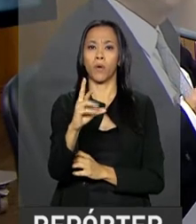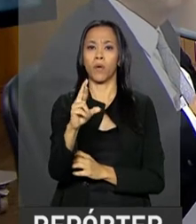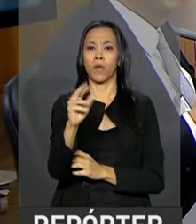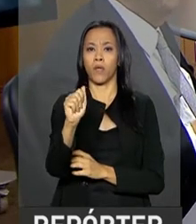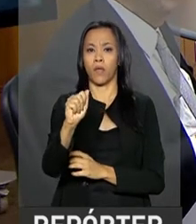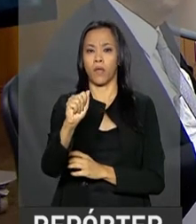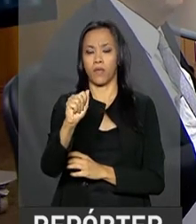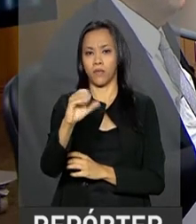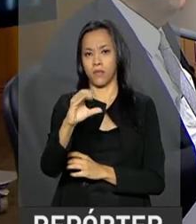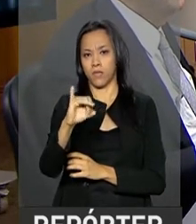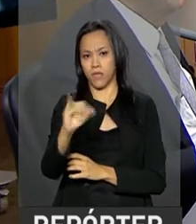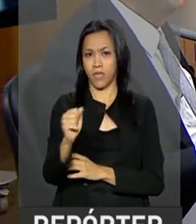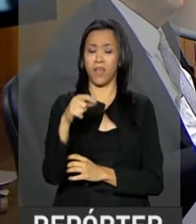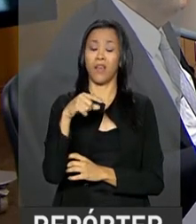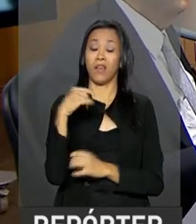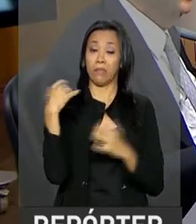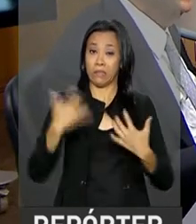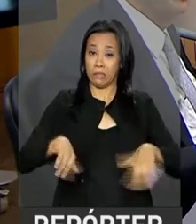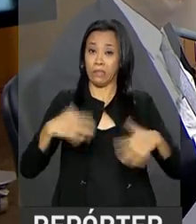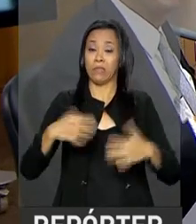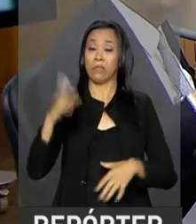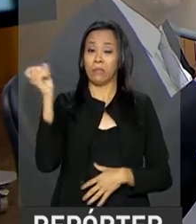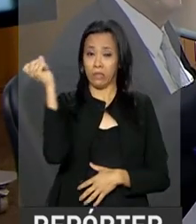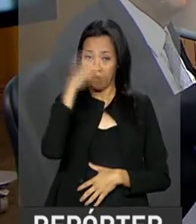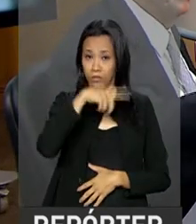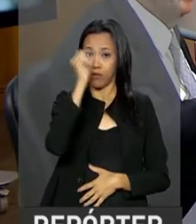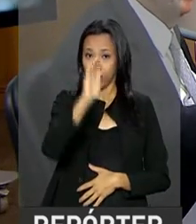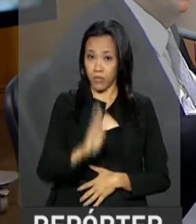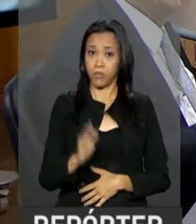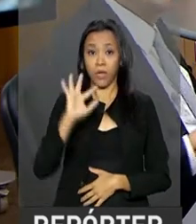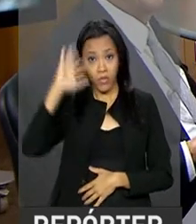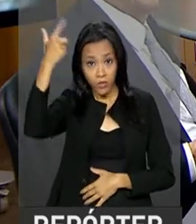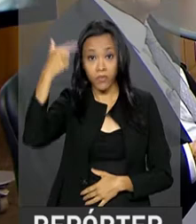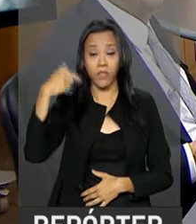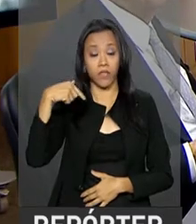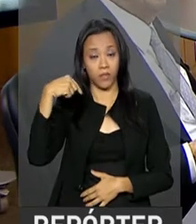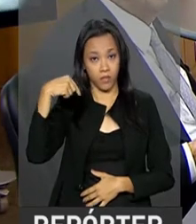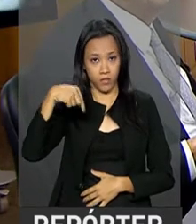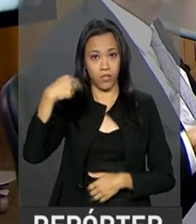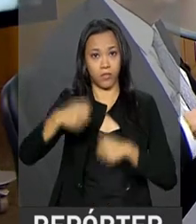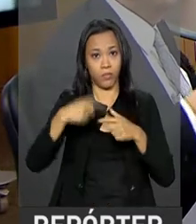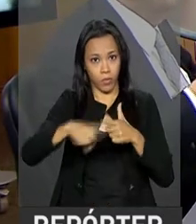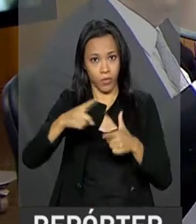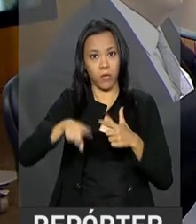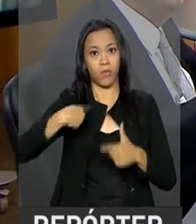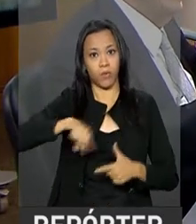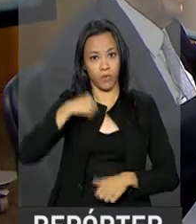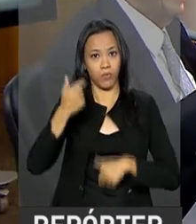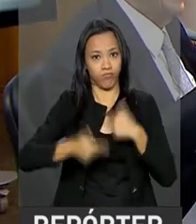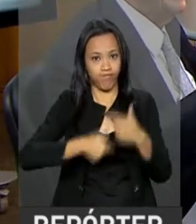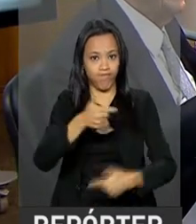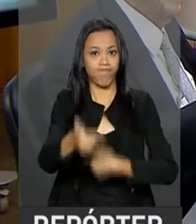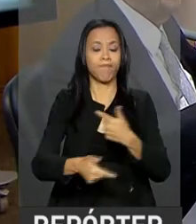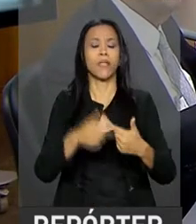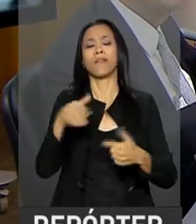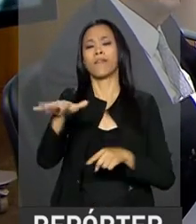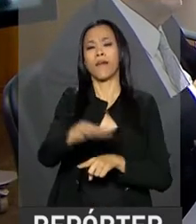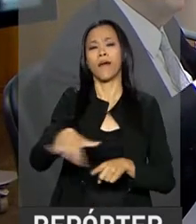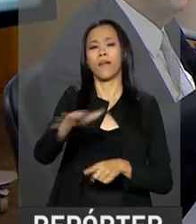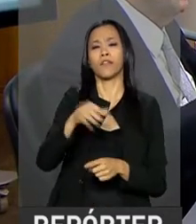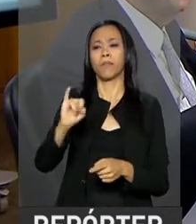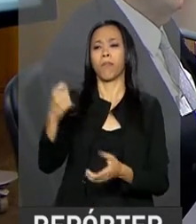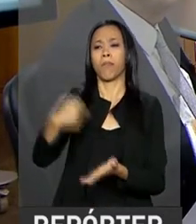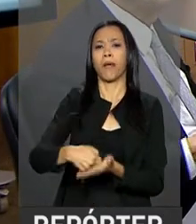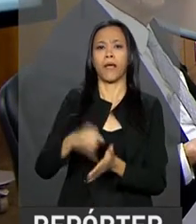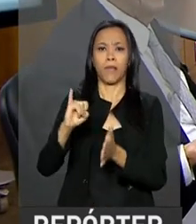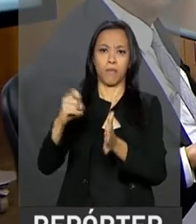um projeto enorme para resolver esse problema. Por exemplo, na área de pagamento de imposto, na área de mudança